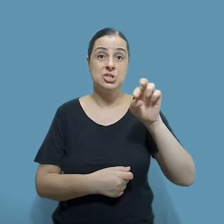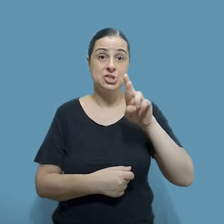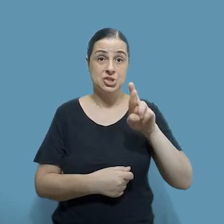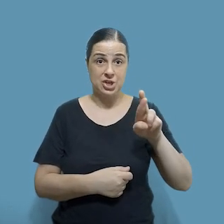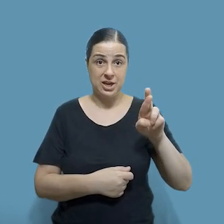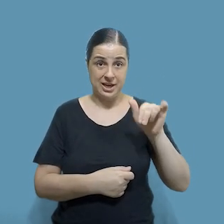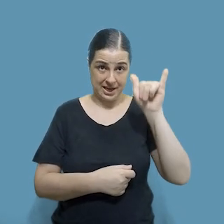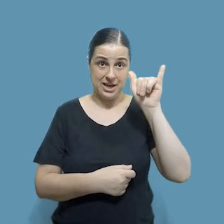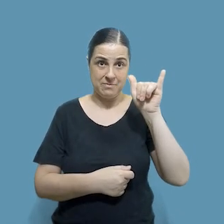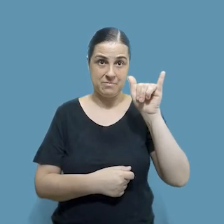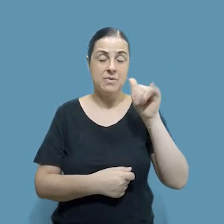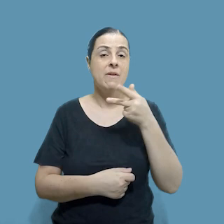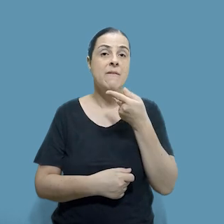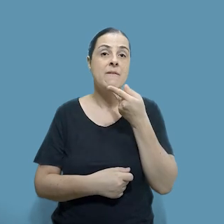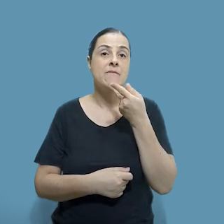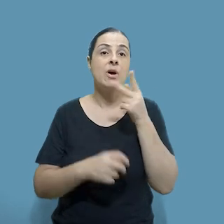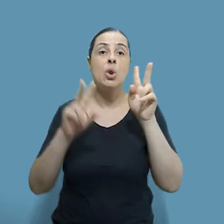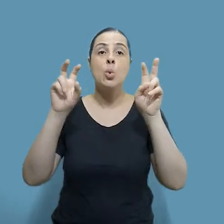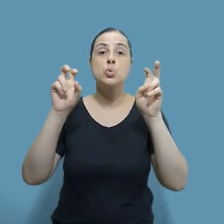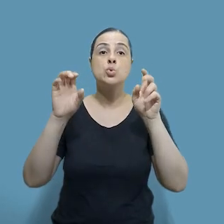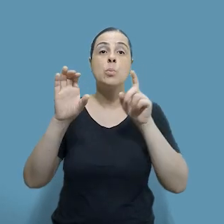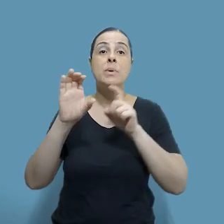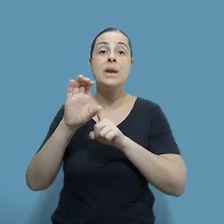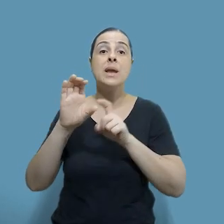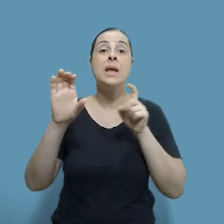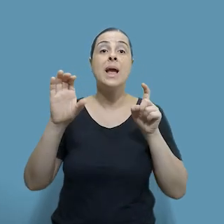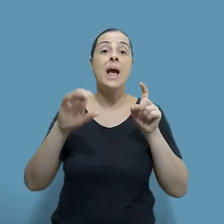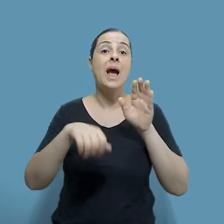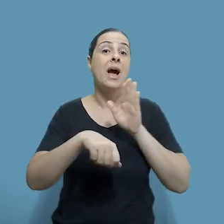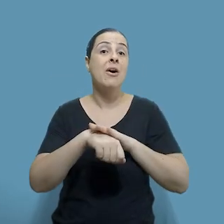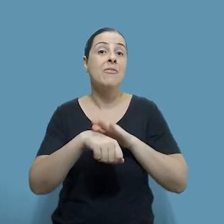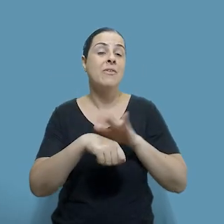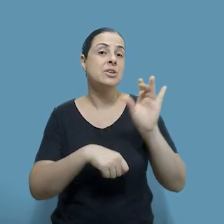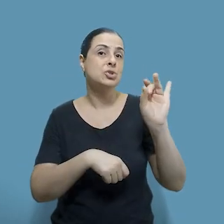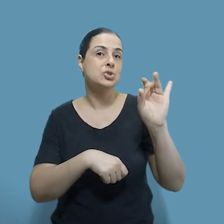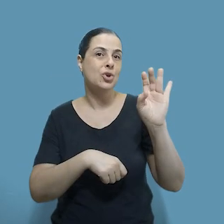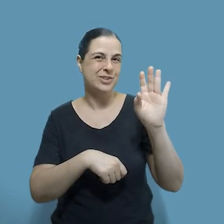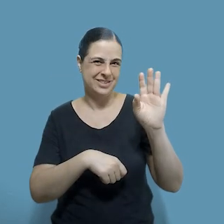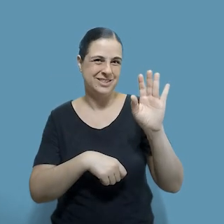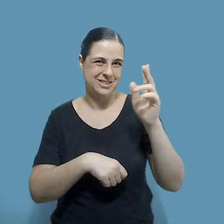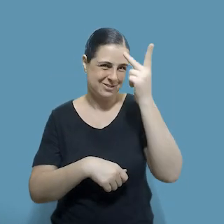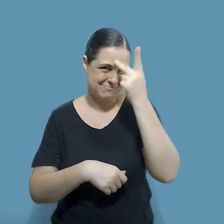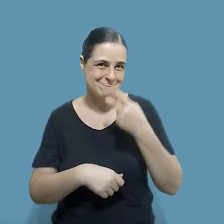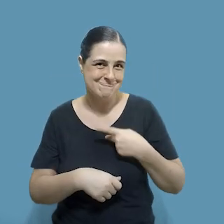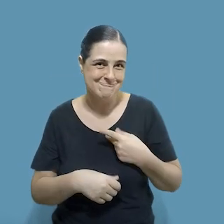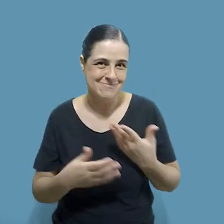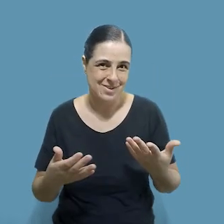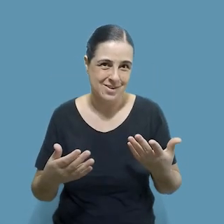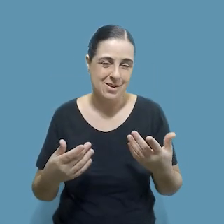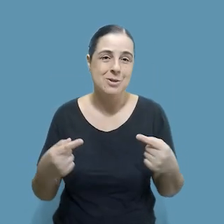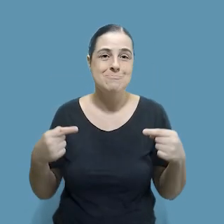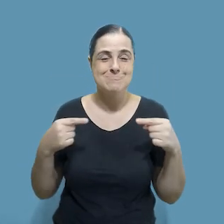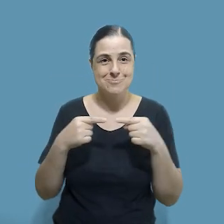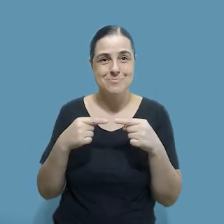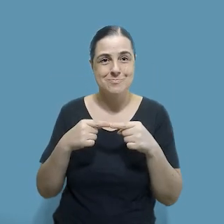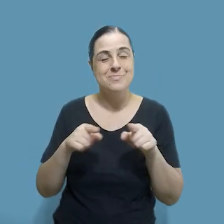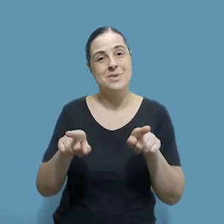palavra que a gente fala bastante de acessibilidade quando fala de pessoas com deficiência, e acho que entra também nessa parte